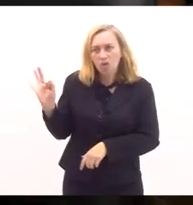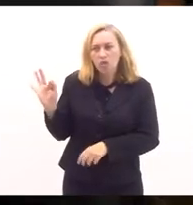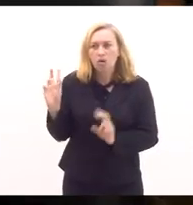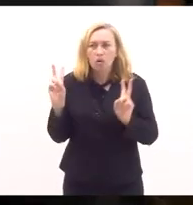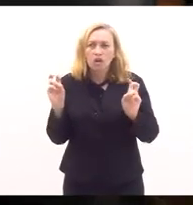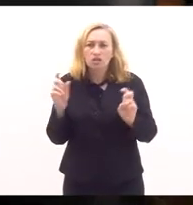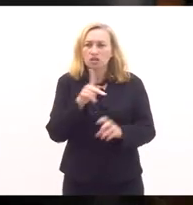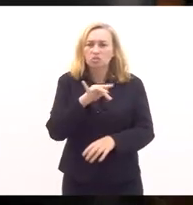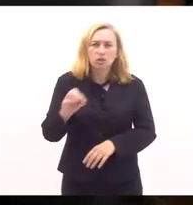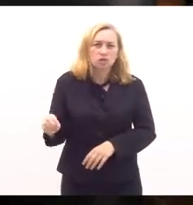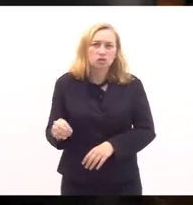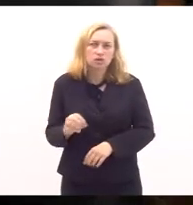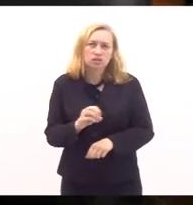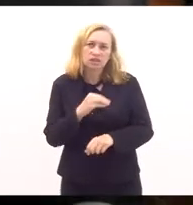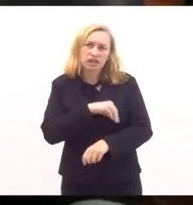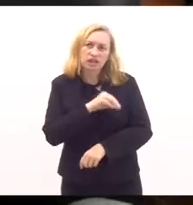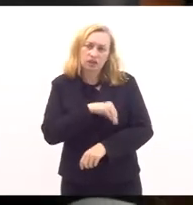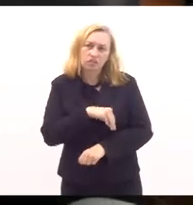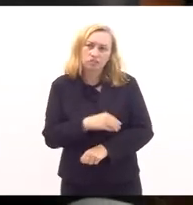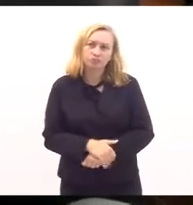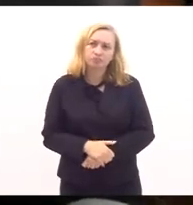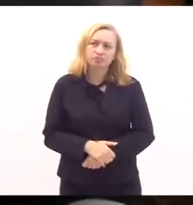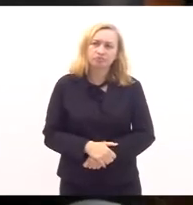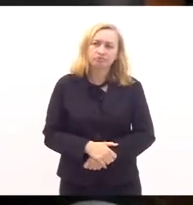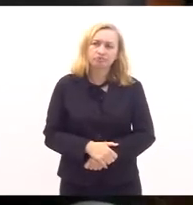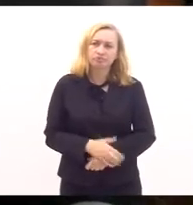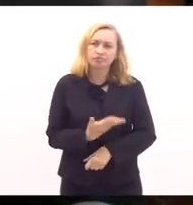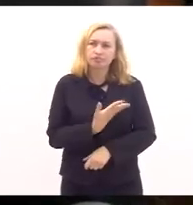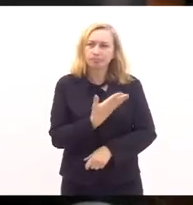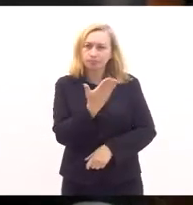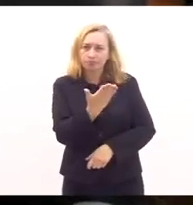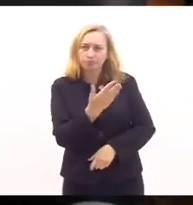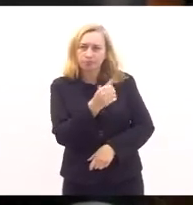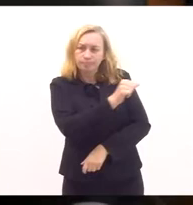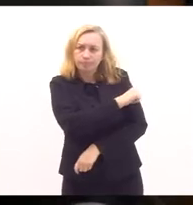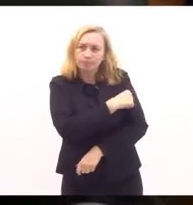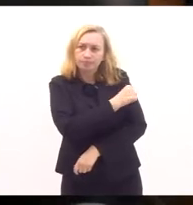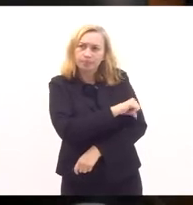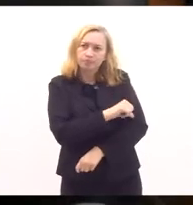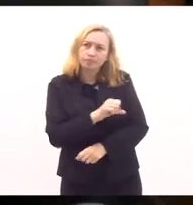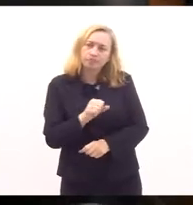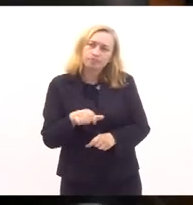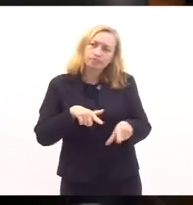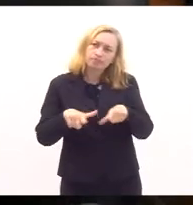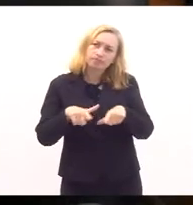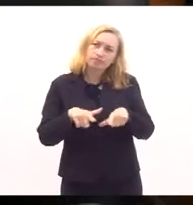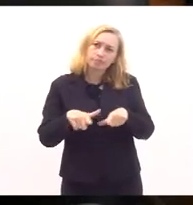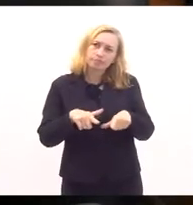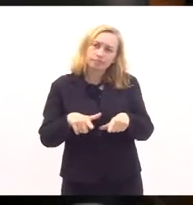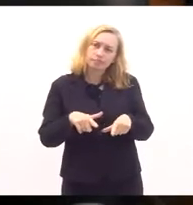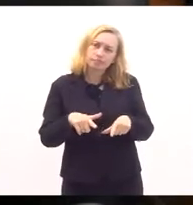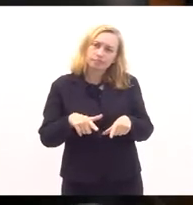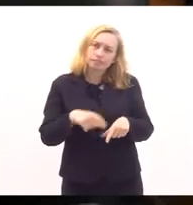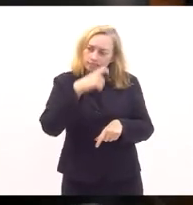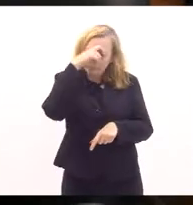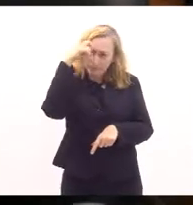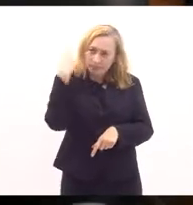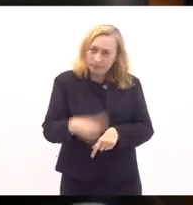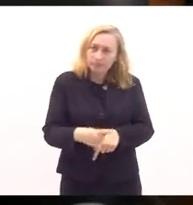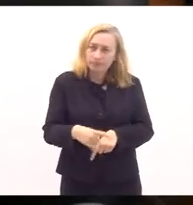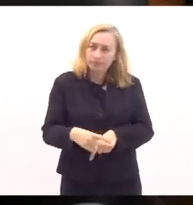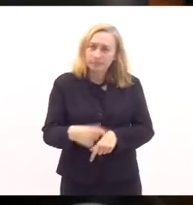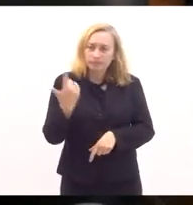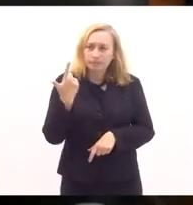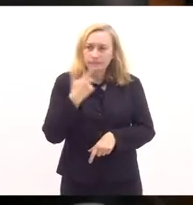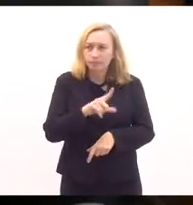questão de piso salarial. A companheira enfermeira, trabalhamos arduamente para conquistar o